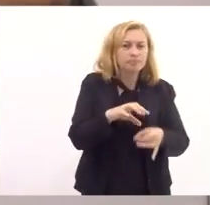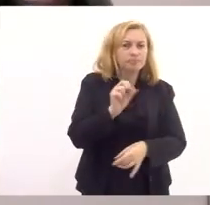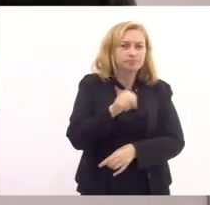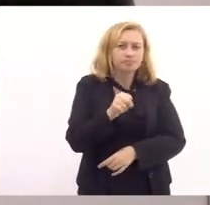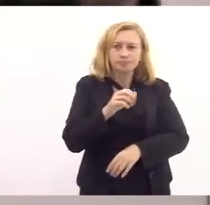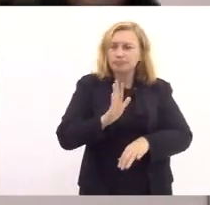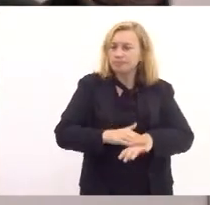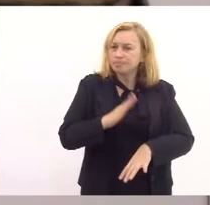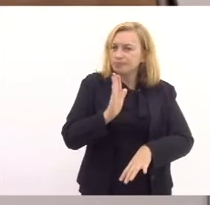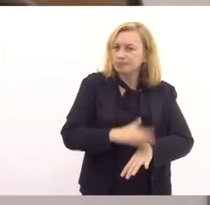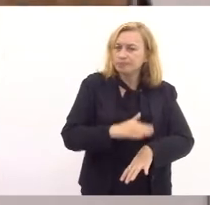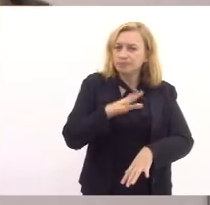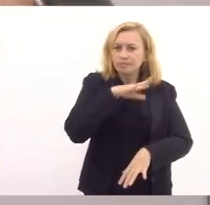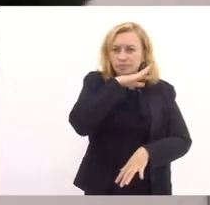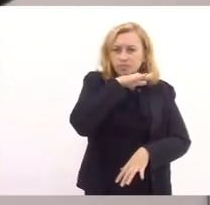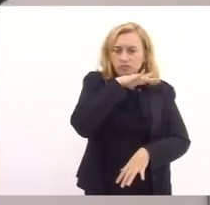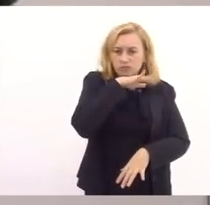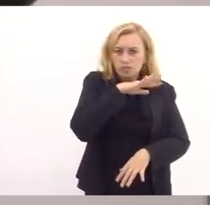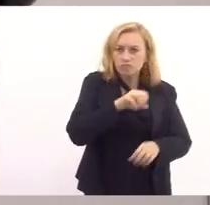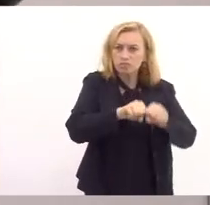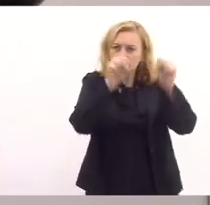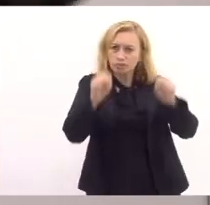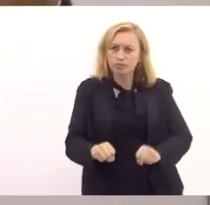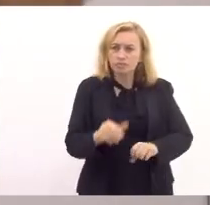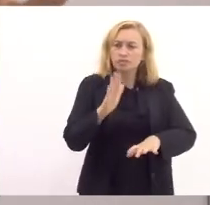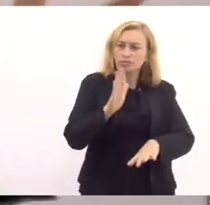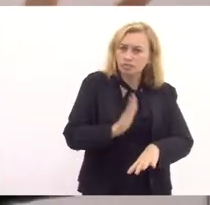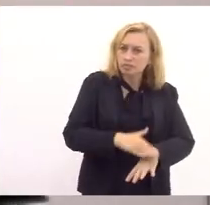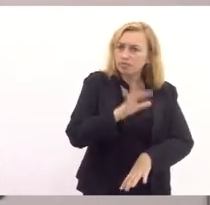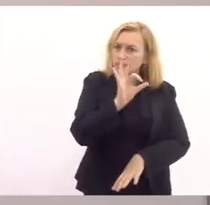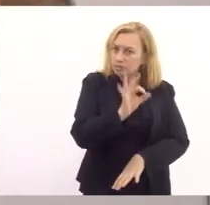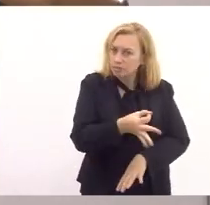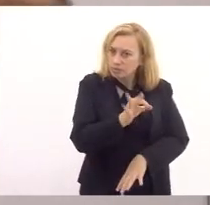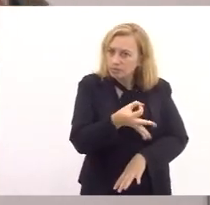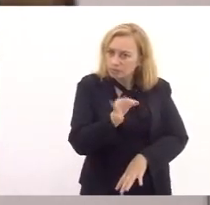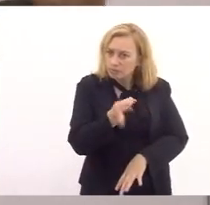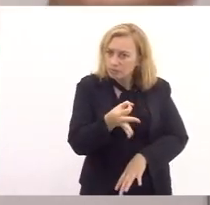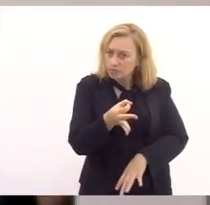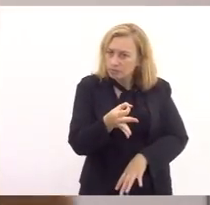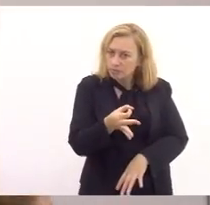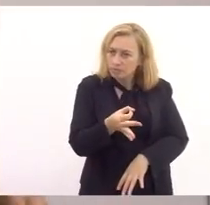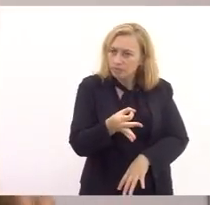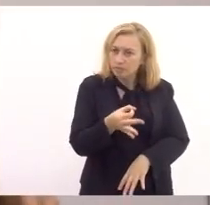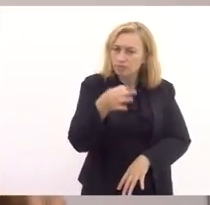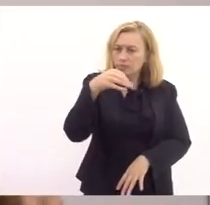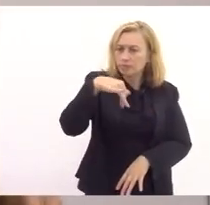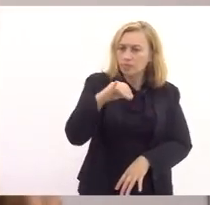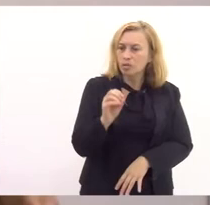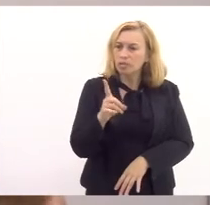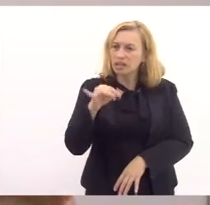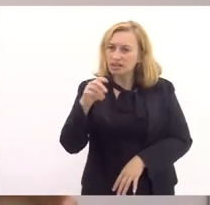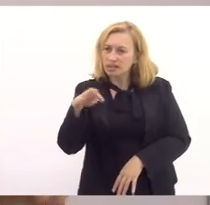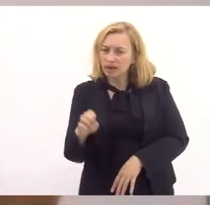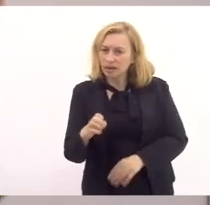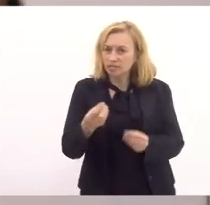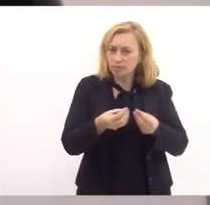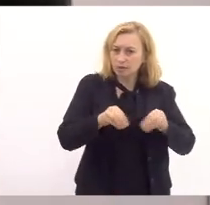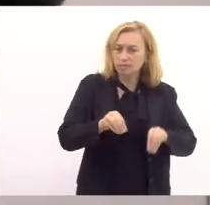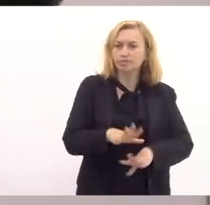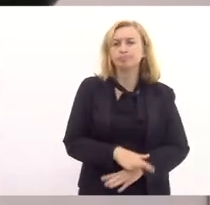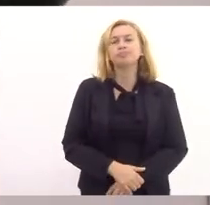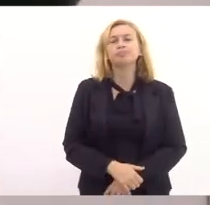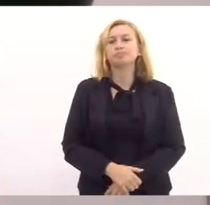mais desorganizado o sistema, mais, evidentemente, a mobilidade tá